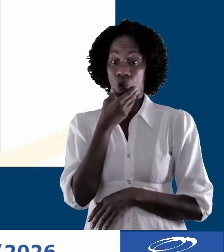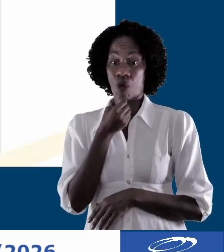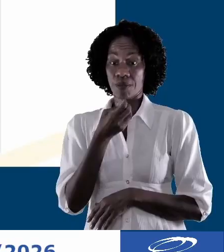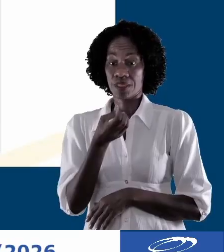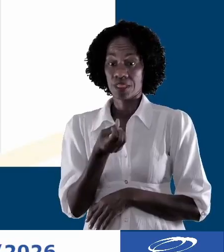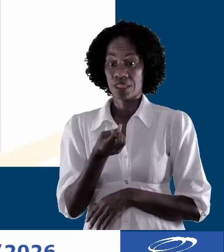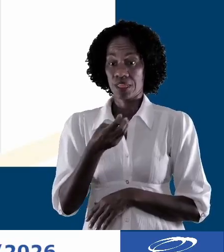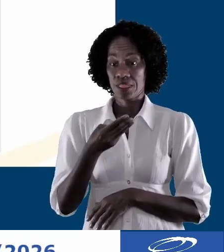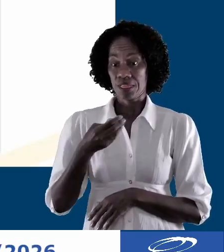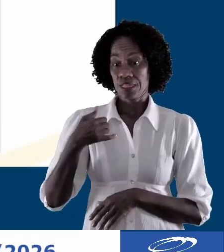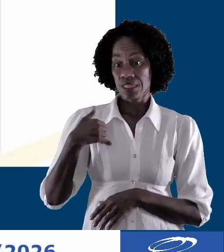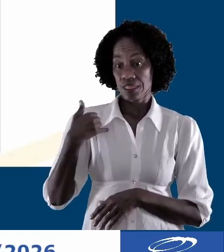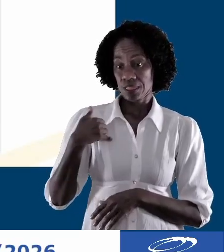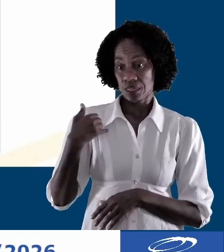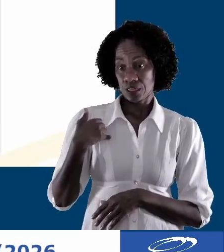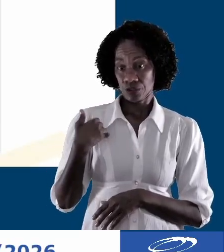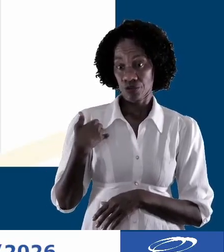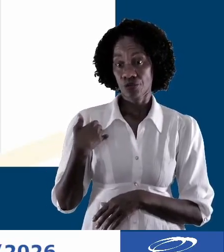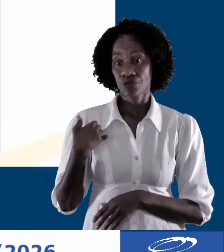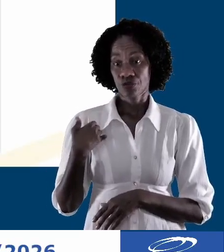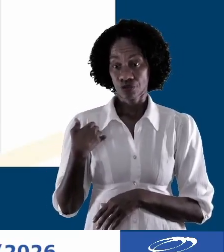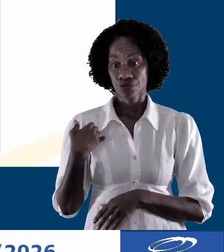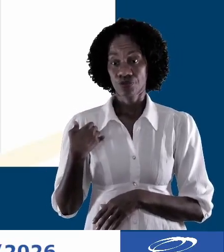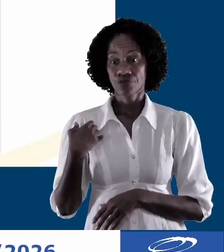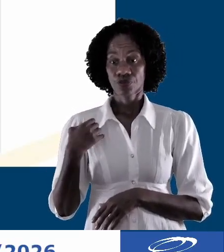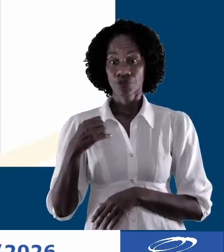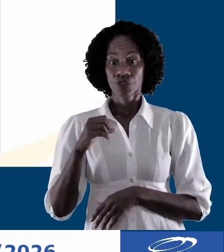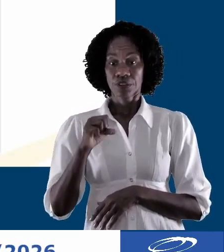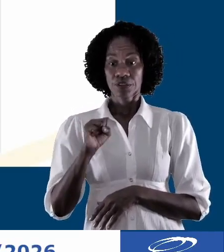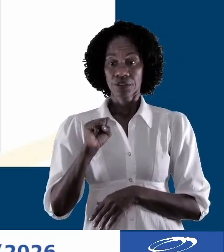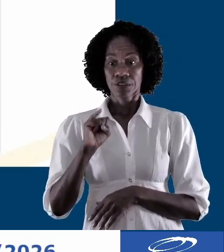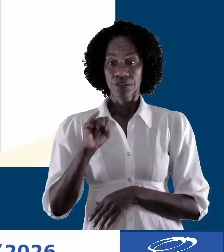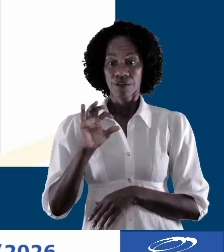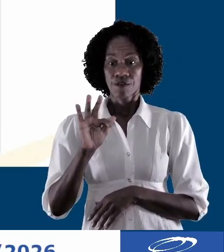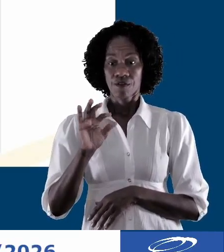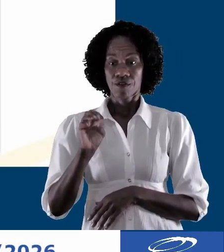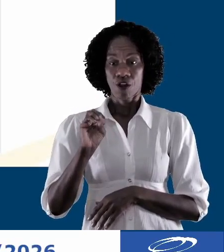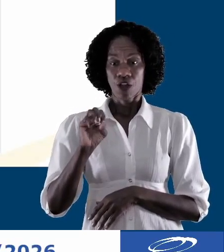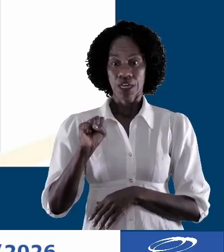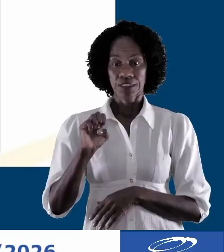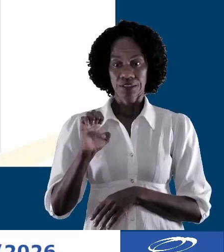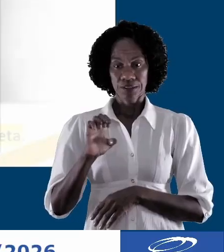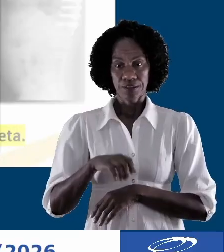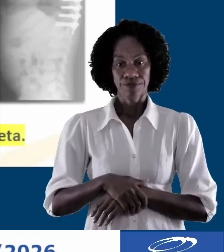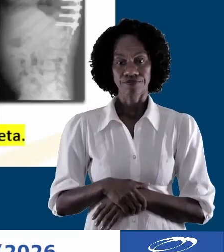com a cifose, pós-tuberculose e compressão medular, anos após ter tido a doença.